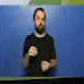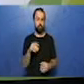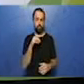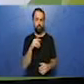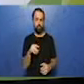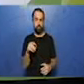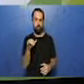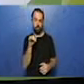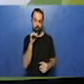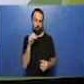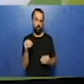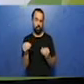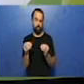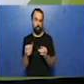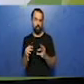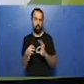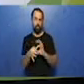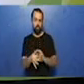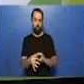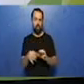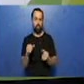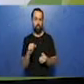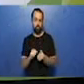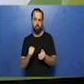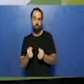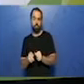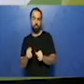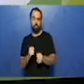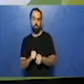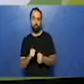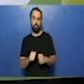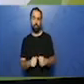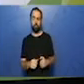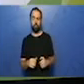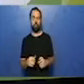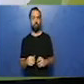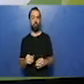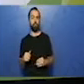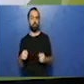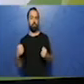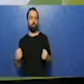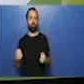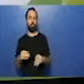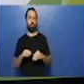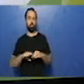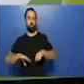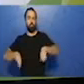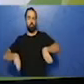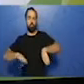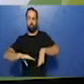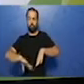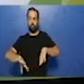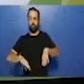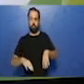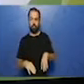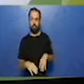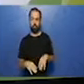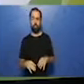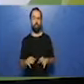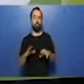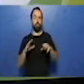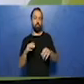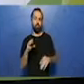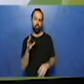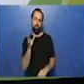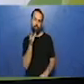que precisa ser separada. O processo de decantação, ele é um processo demorado, então é necessário que a